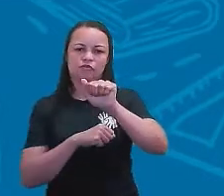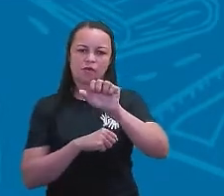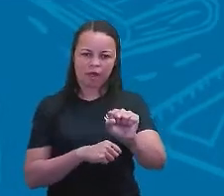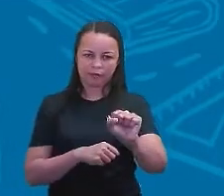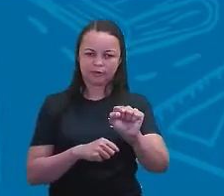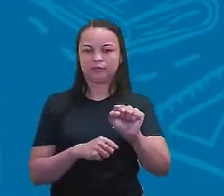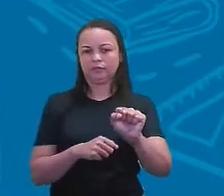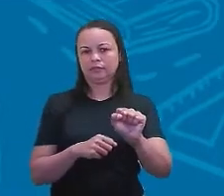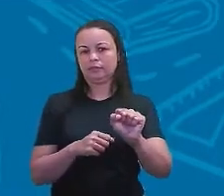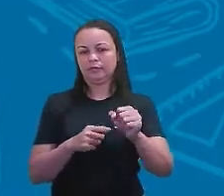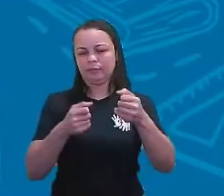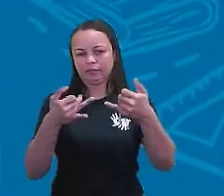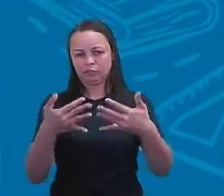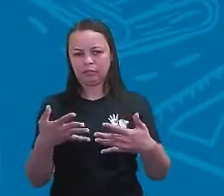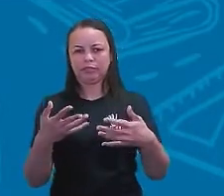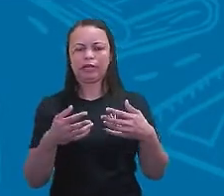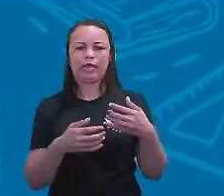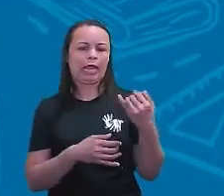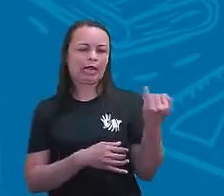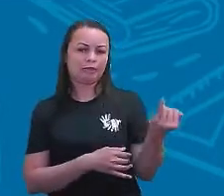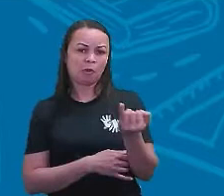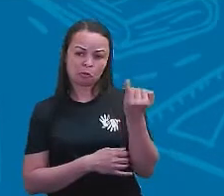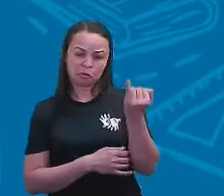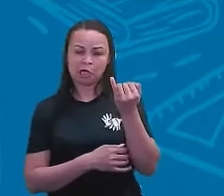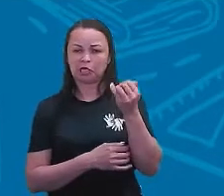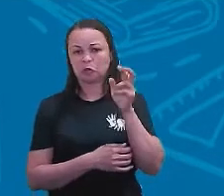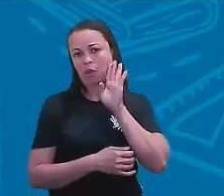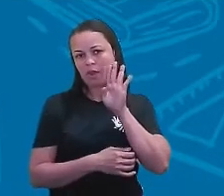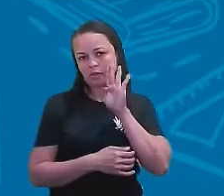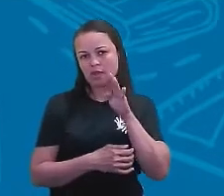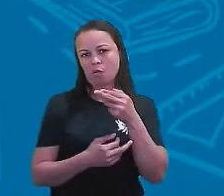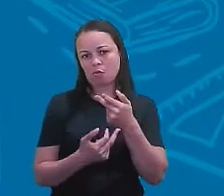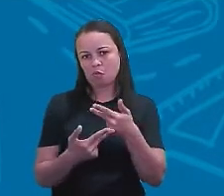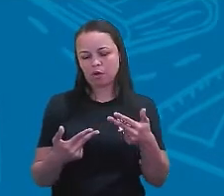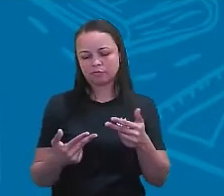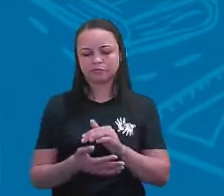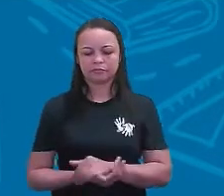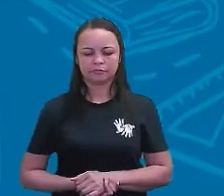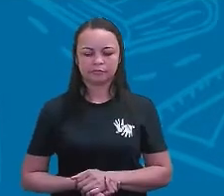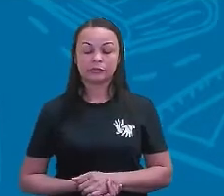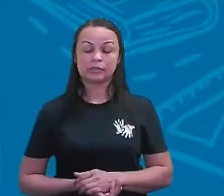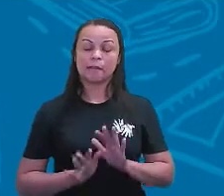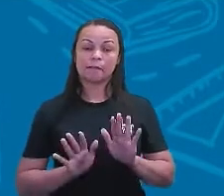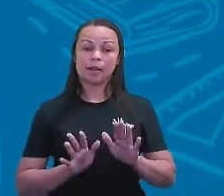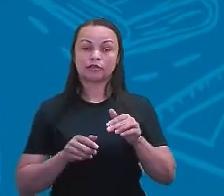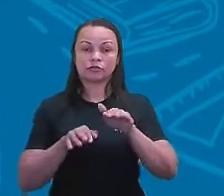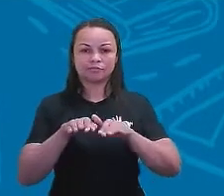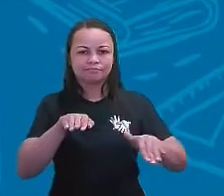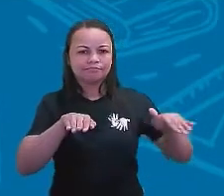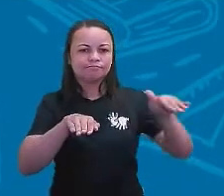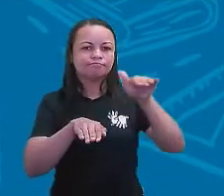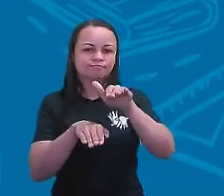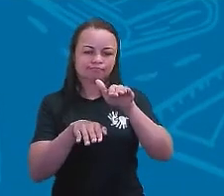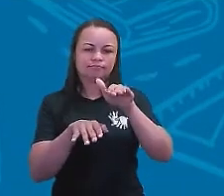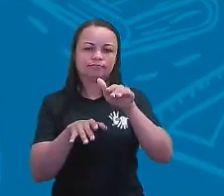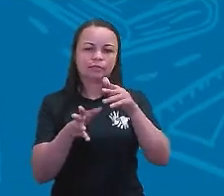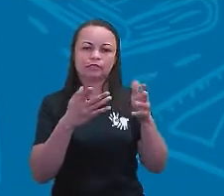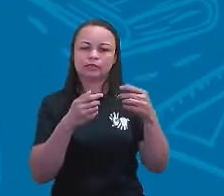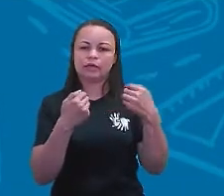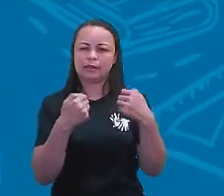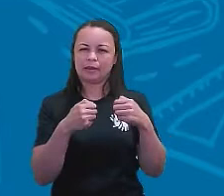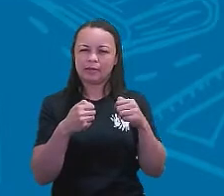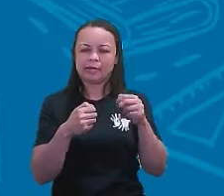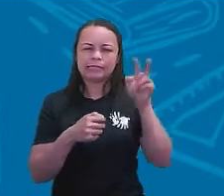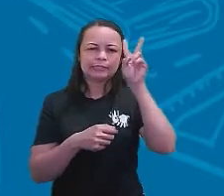tão importante, vamos dizer, tão legal quanto. Agora, quando a gente tem um grau comparativo de inferioridade, a gente vai ter que